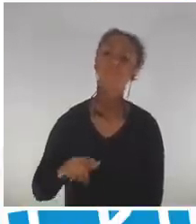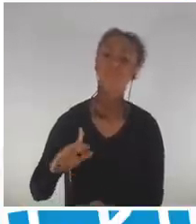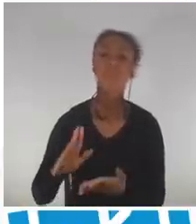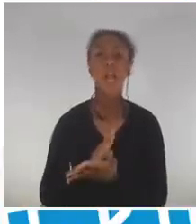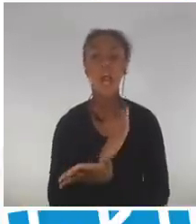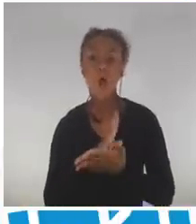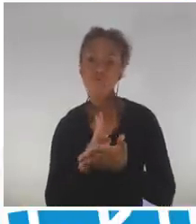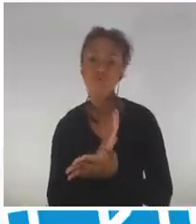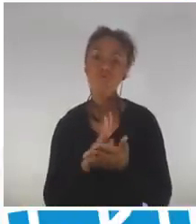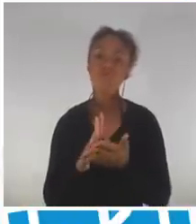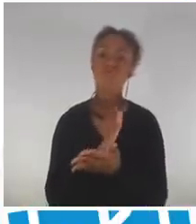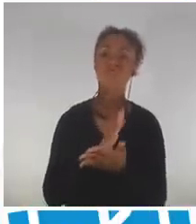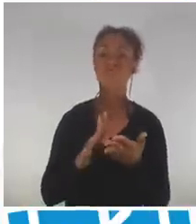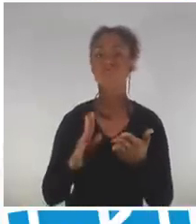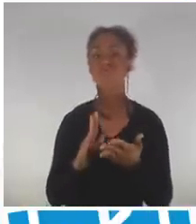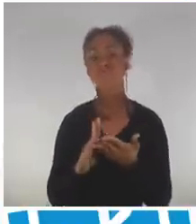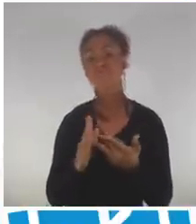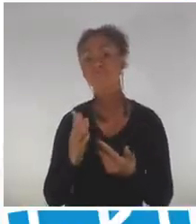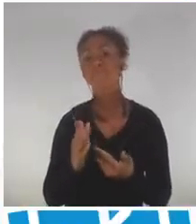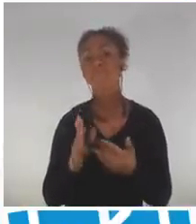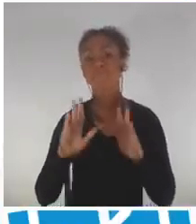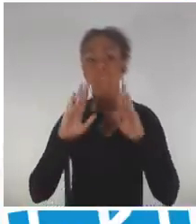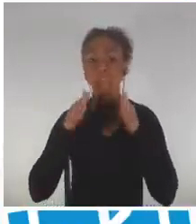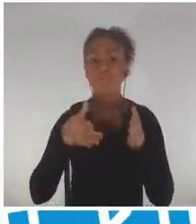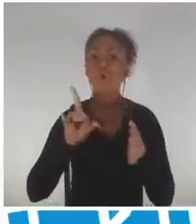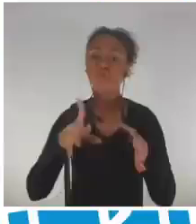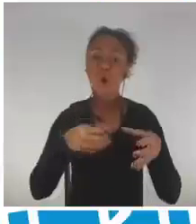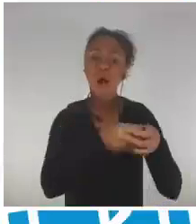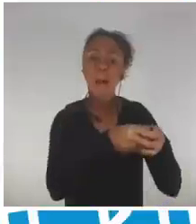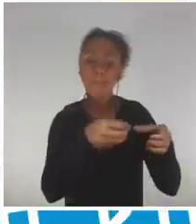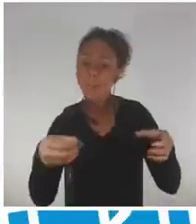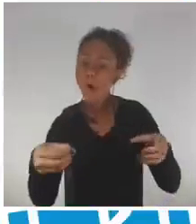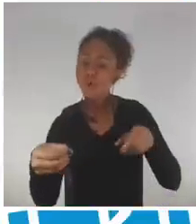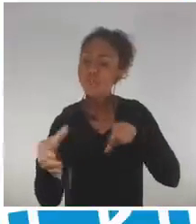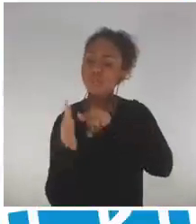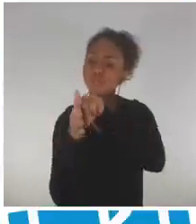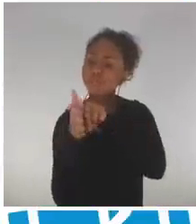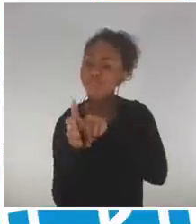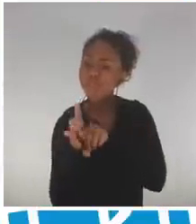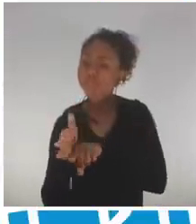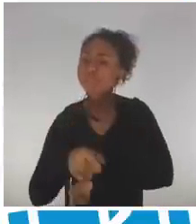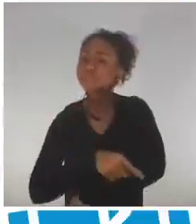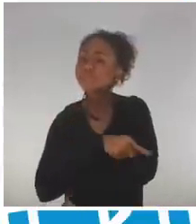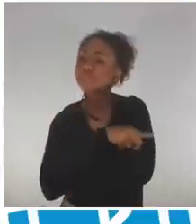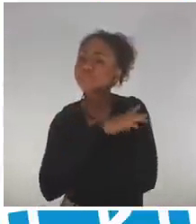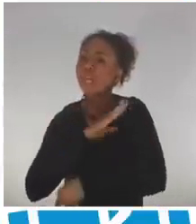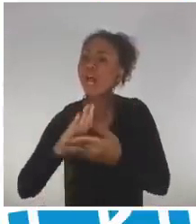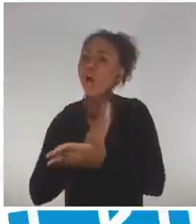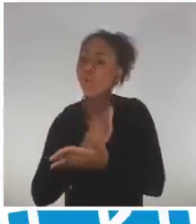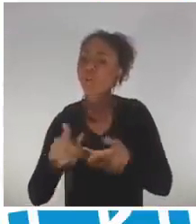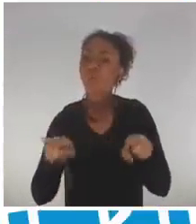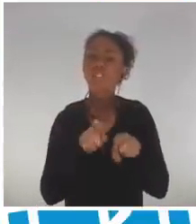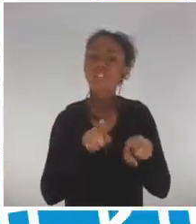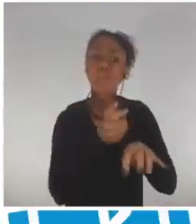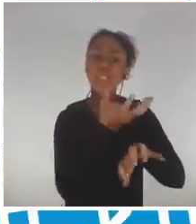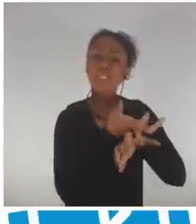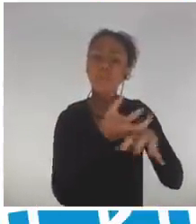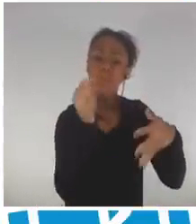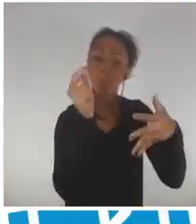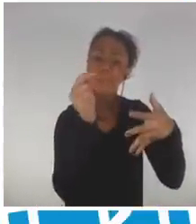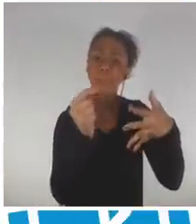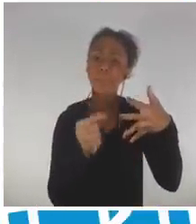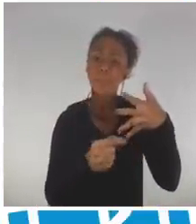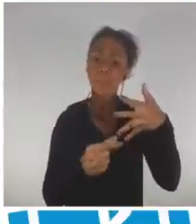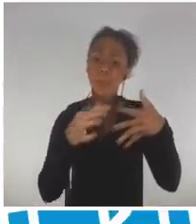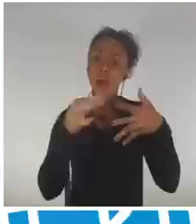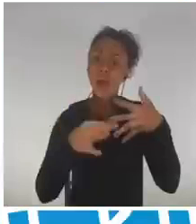testes de natureza amostral, avaliava algumas séries e algumas disciplinas, né? A primeira